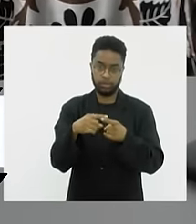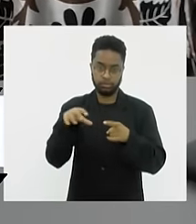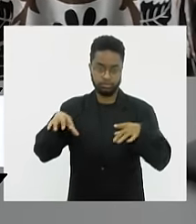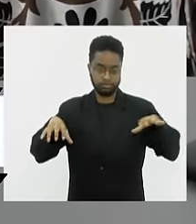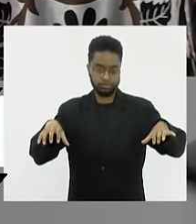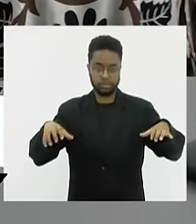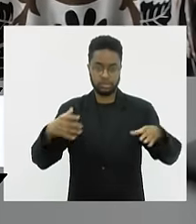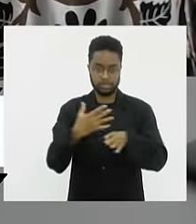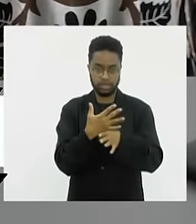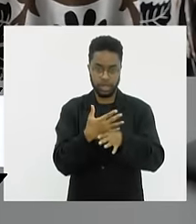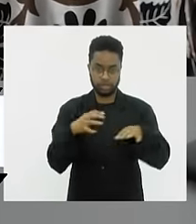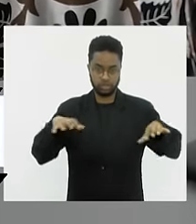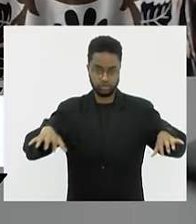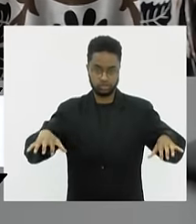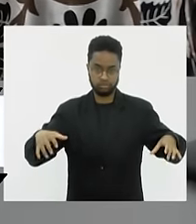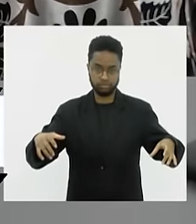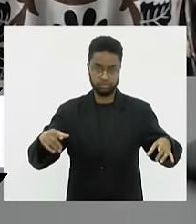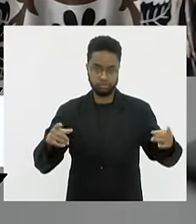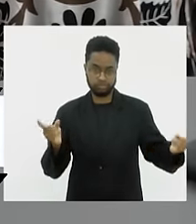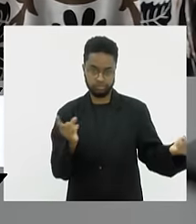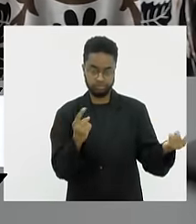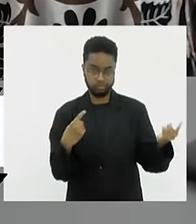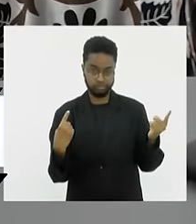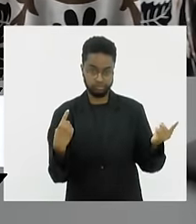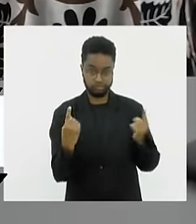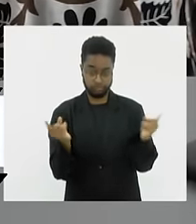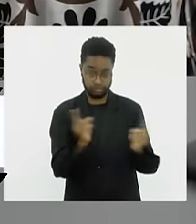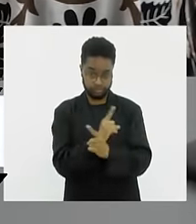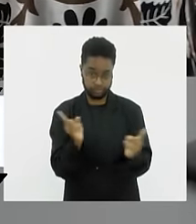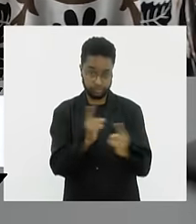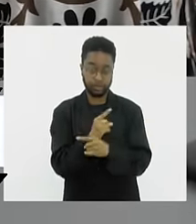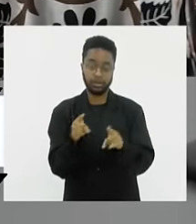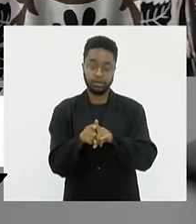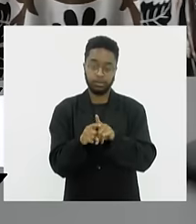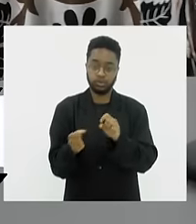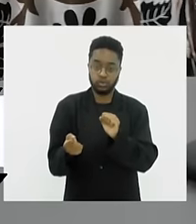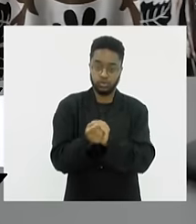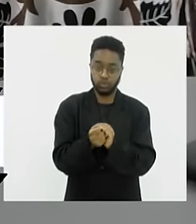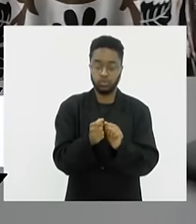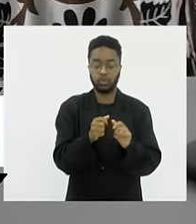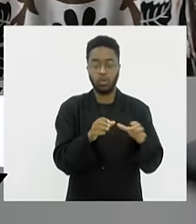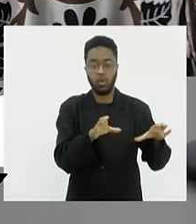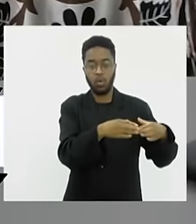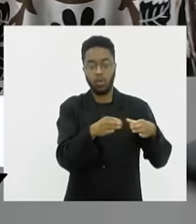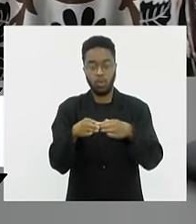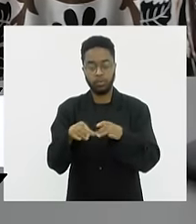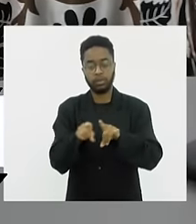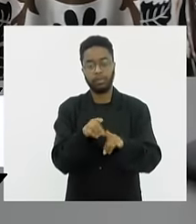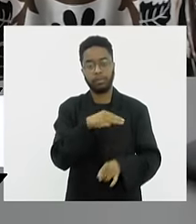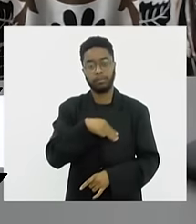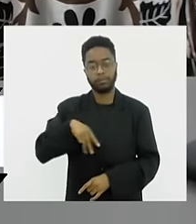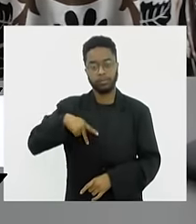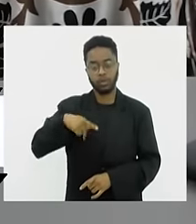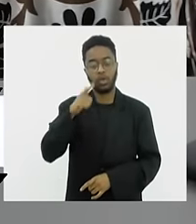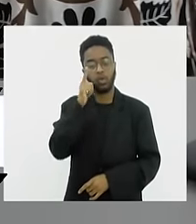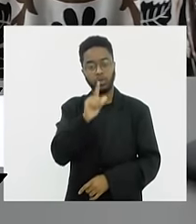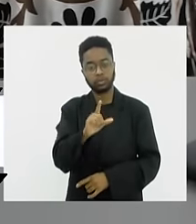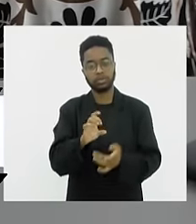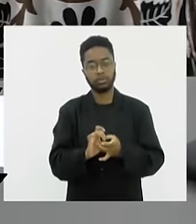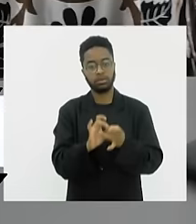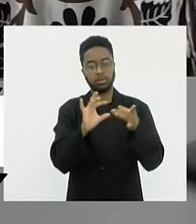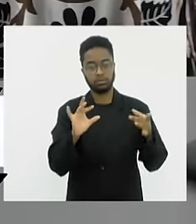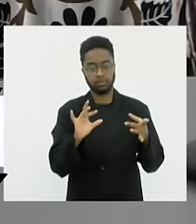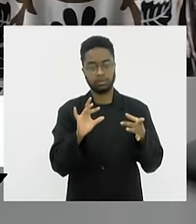conseguimos, junto com os permissionários, mais o Ministério Público, colocar esses permissionários. Então,